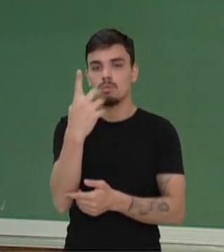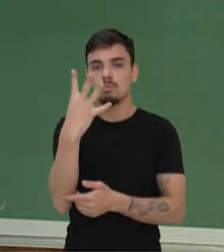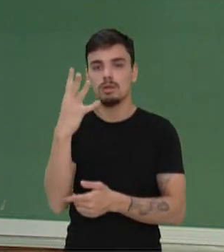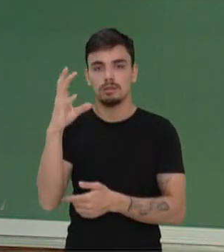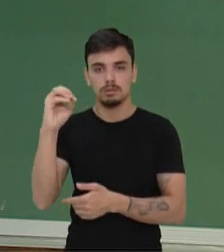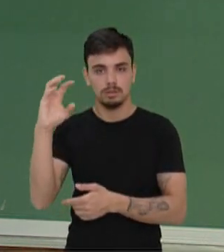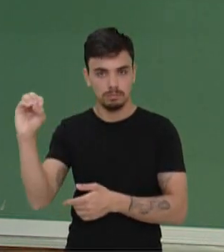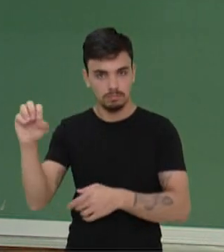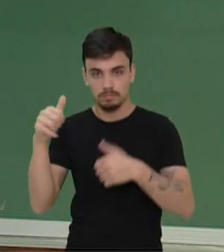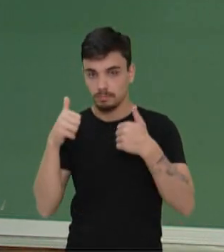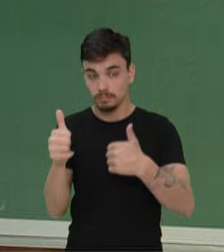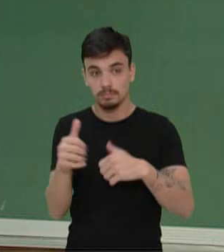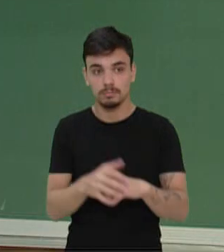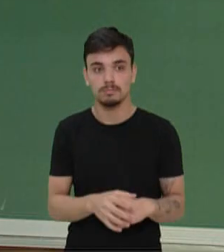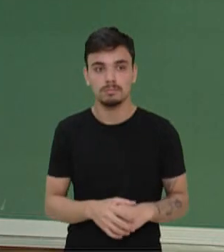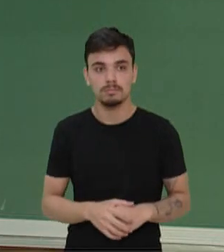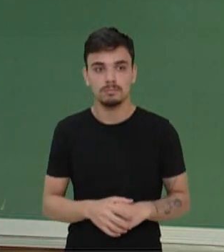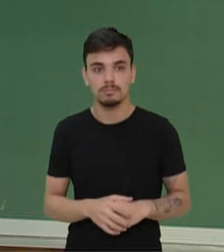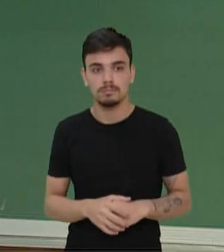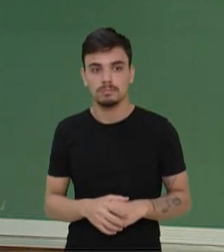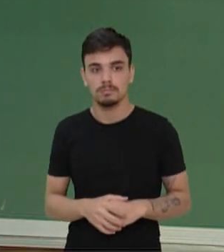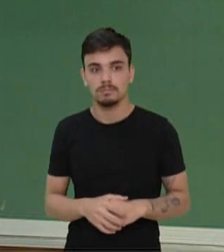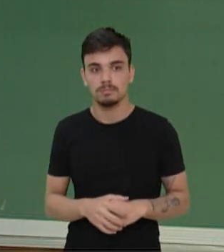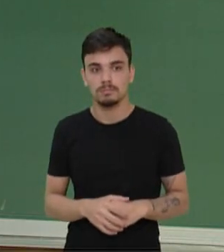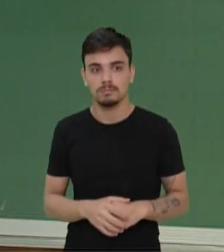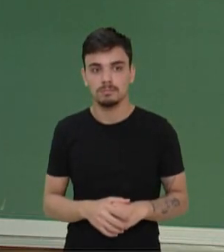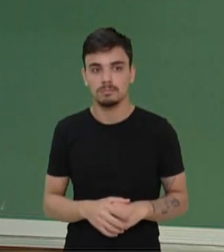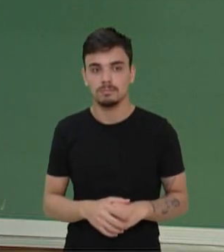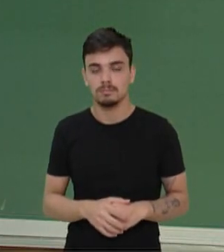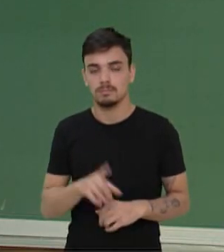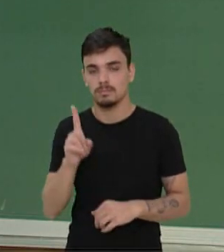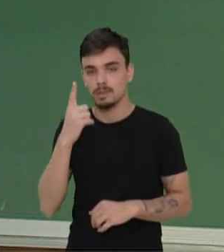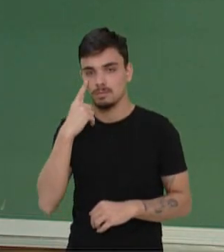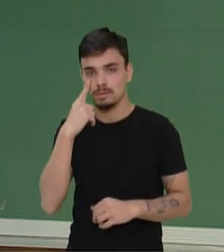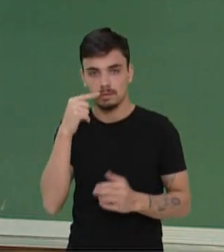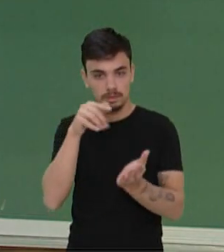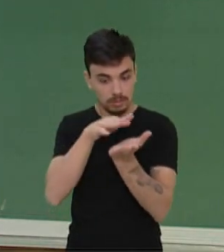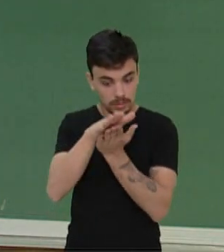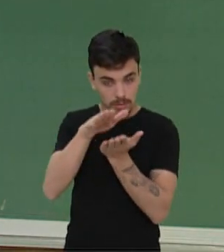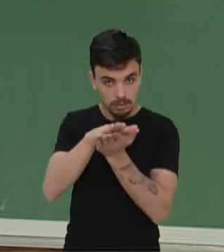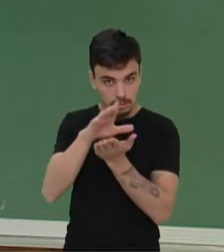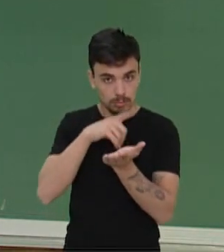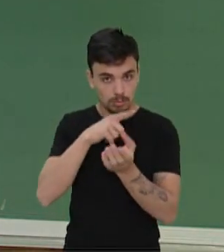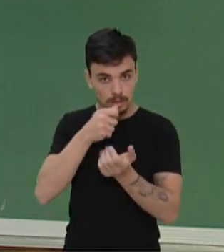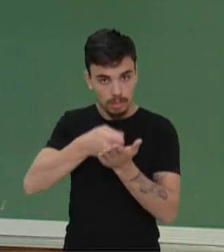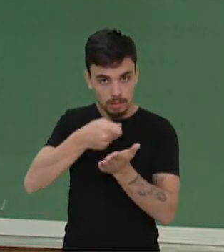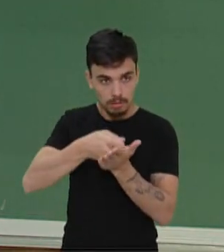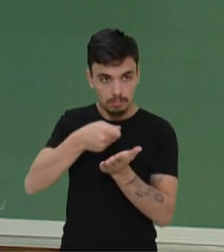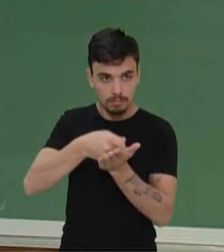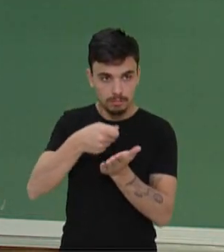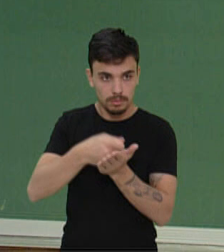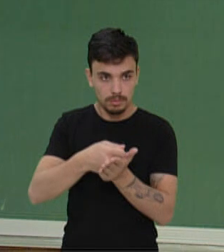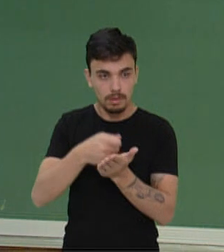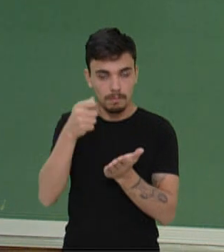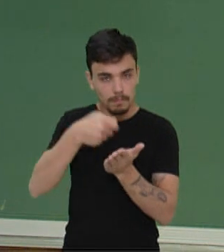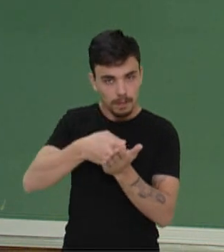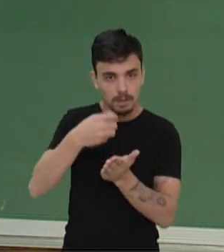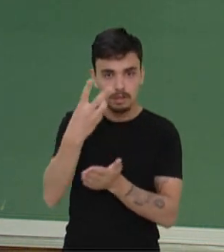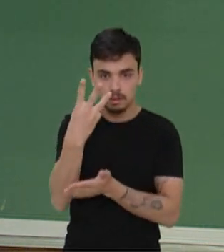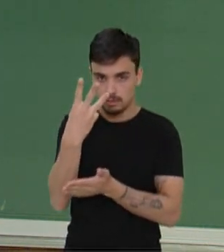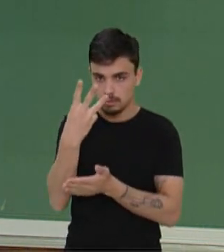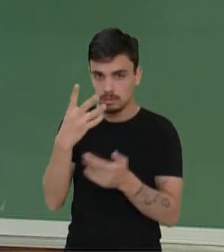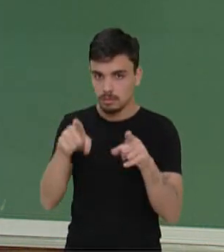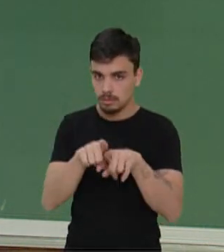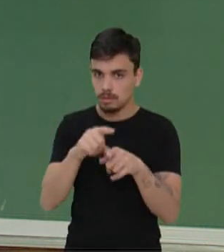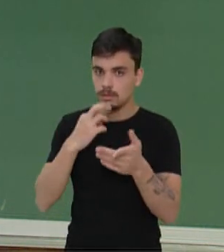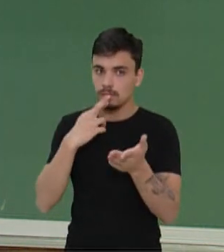pensar assim, né? Esqueça o 1.600 por enquanto, aqui você deve 3.200, mas você tem 3, né? Paga os 3 e